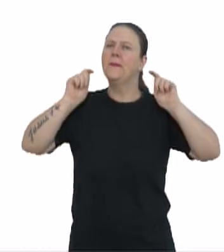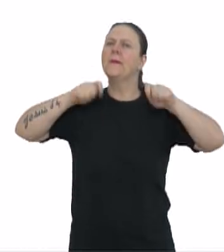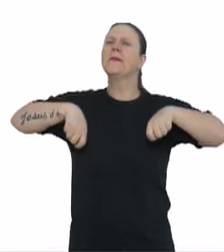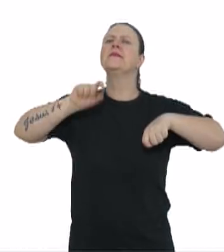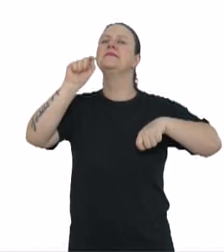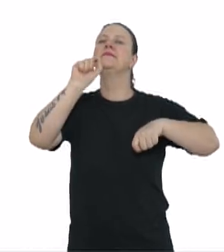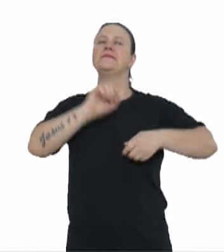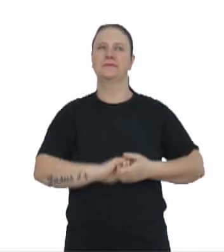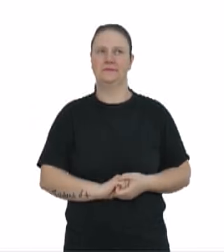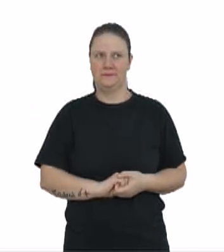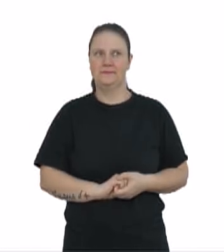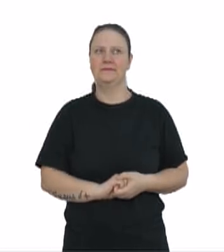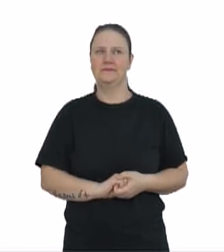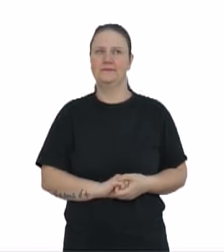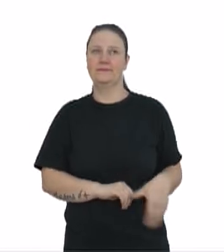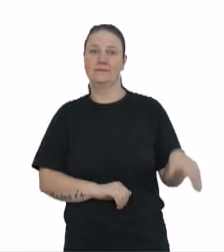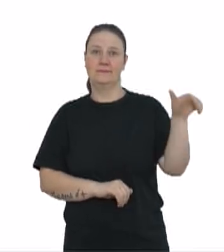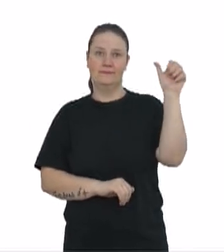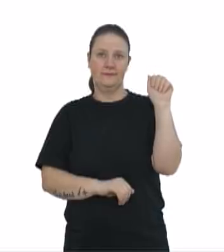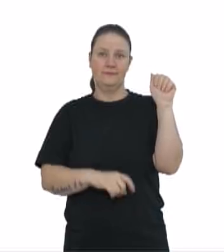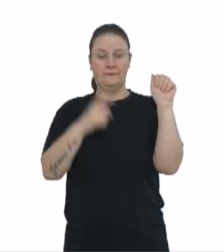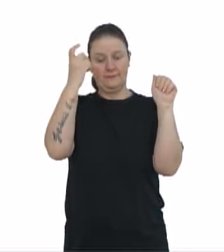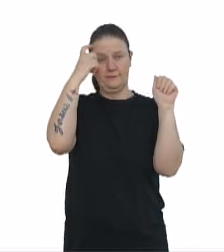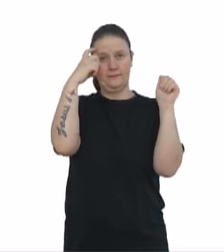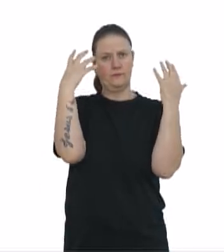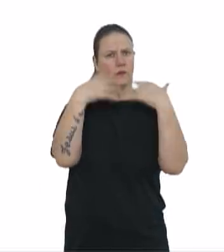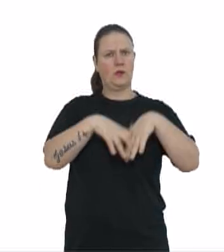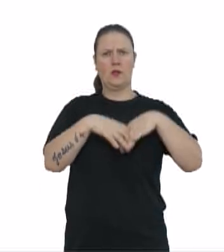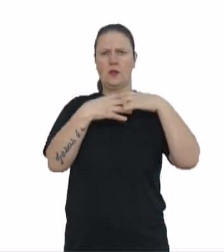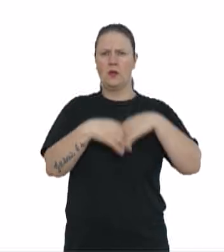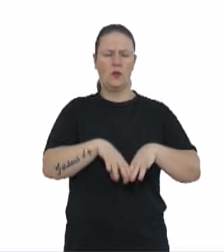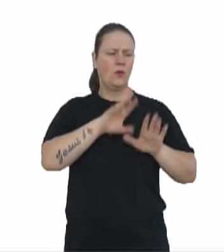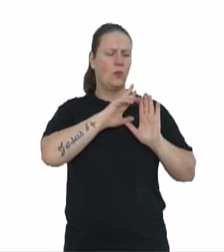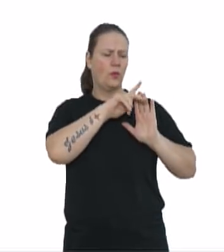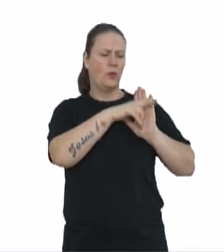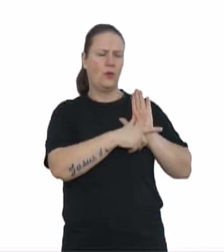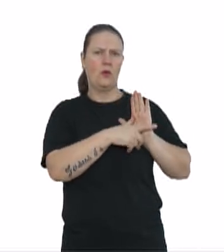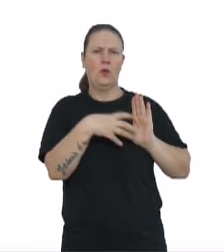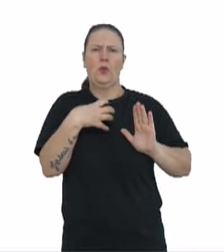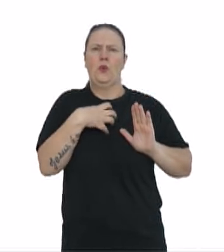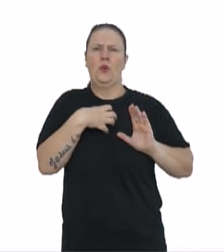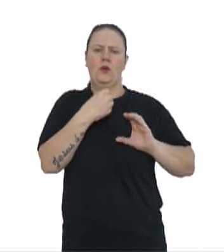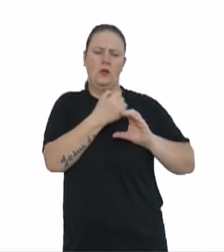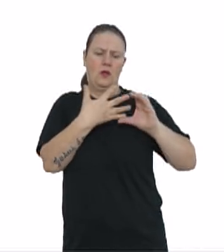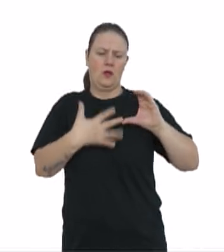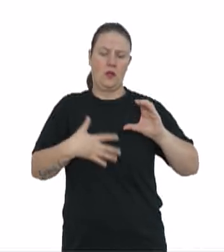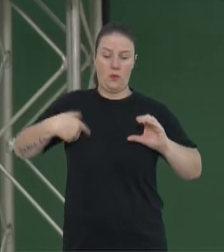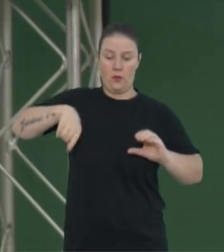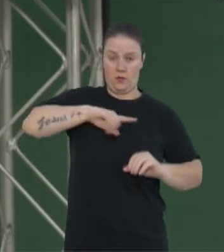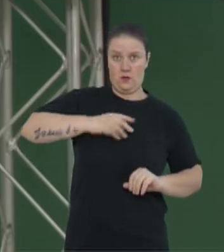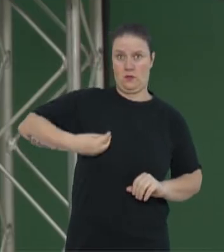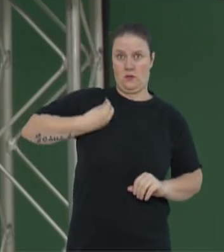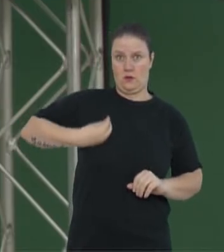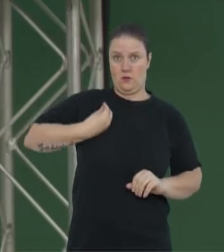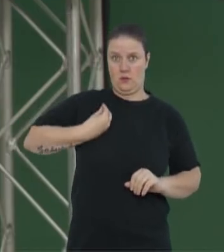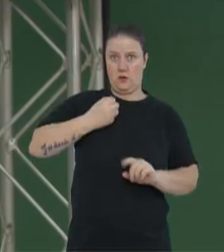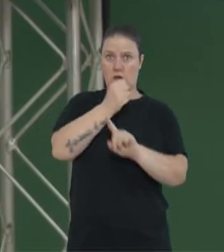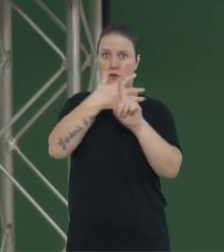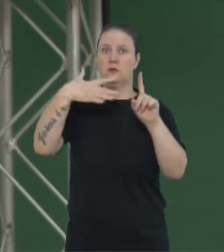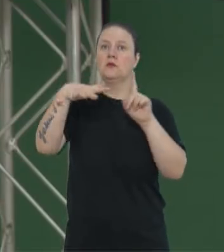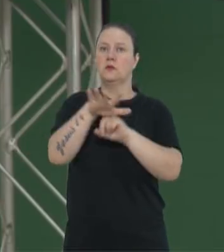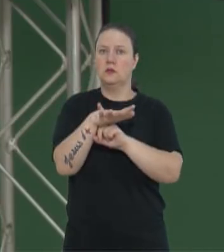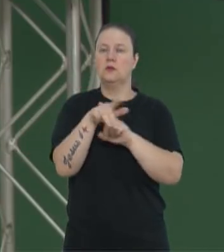correta, nos fazer refletir sobre os diversos aspectos da nossa vida e da nossa sociedade. É só voltar para a gente ver